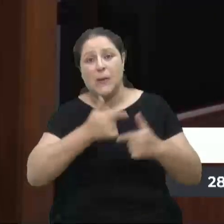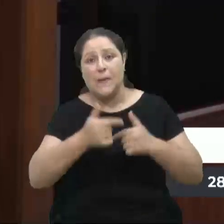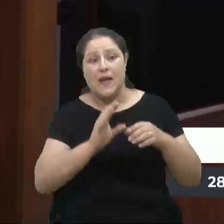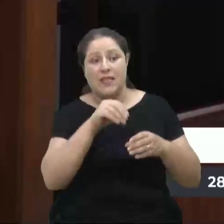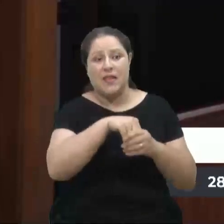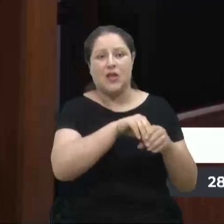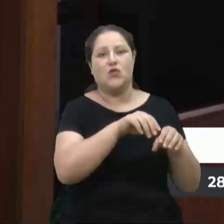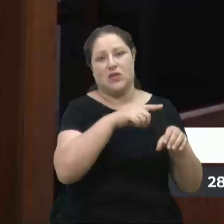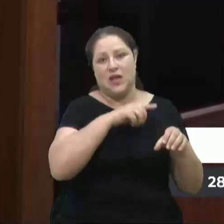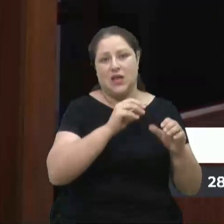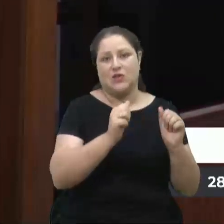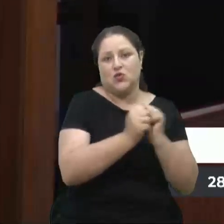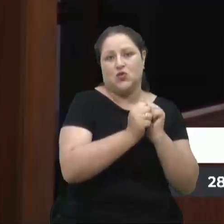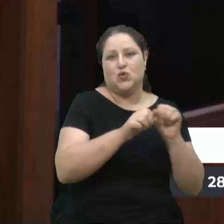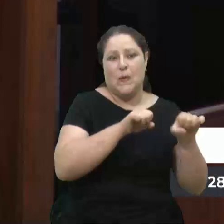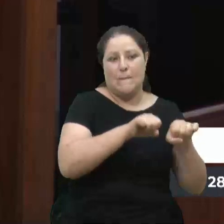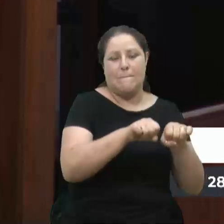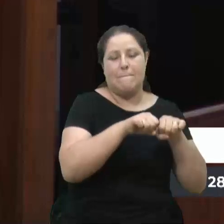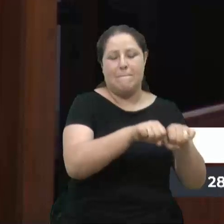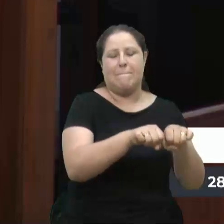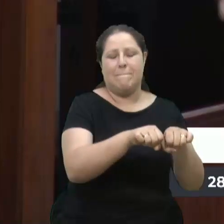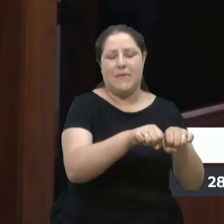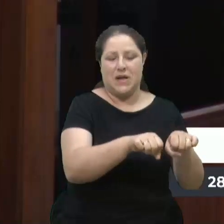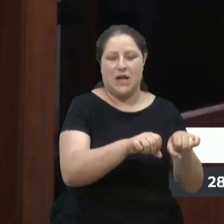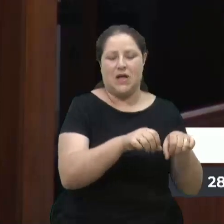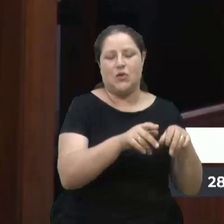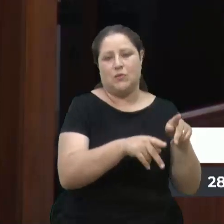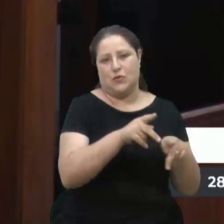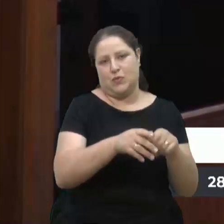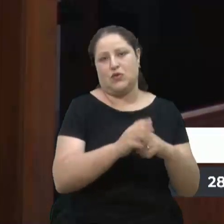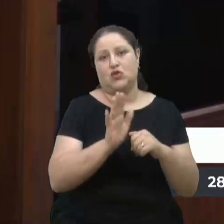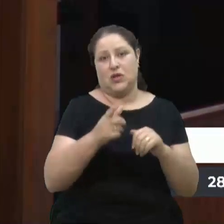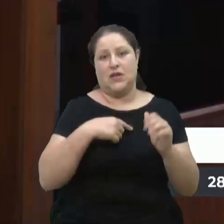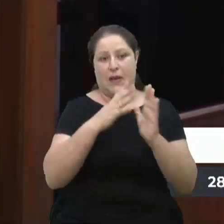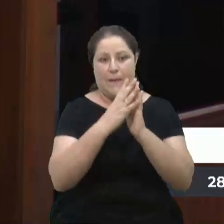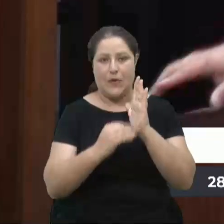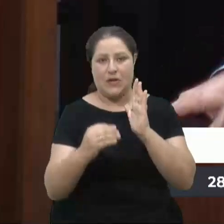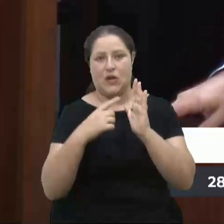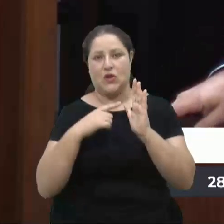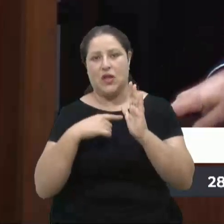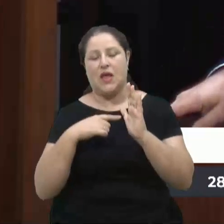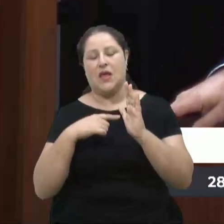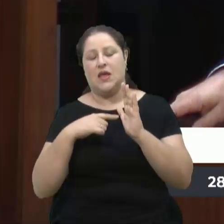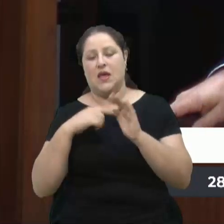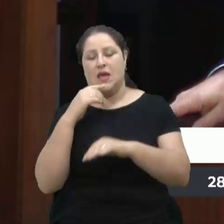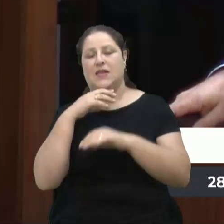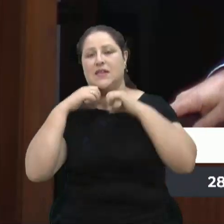no projeto apresentado, vai o meio ambiente e uma secretaria pequenininha para lá.